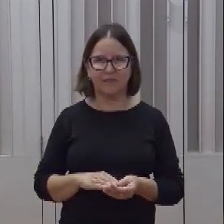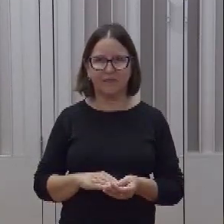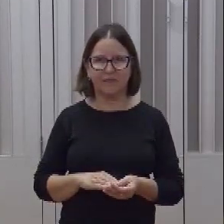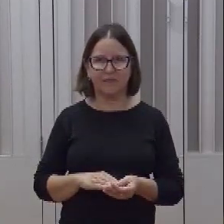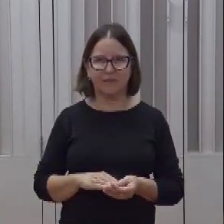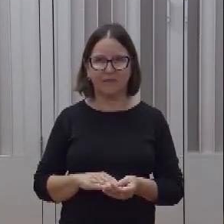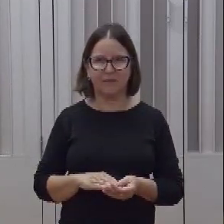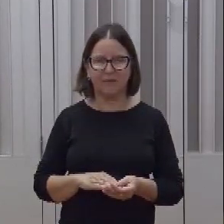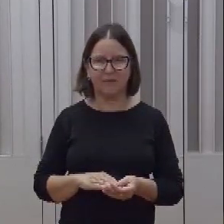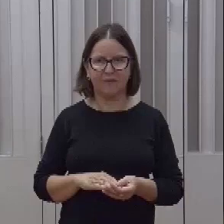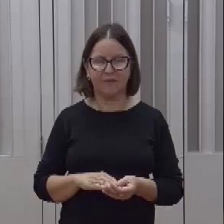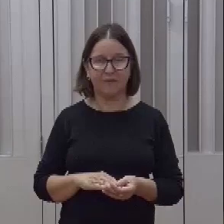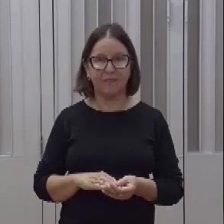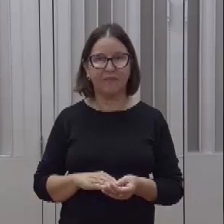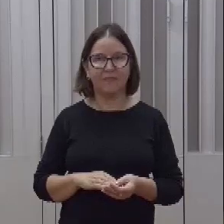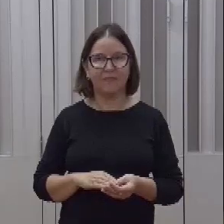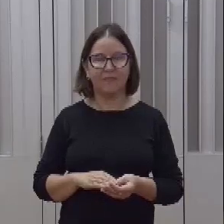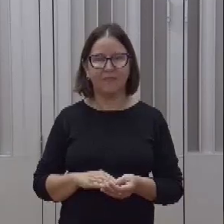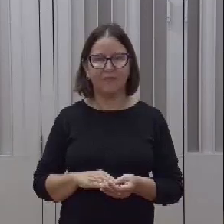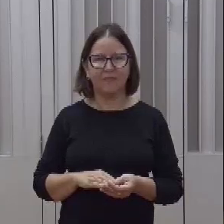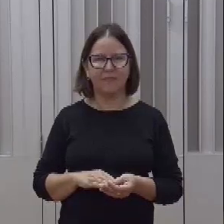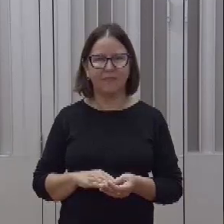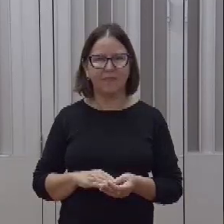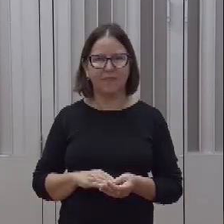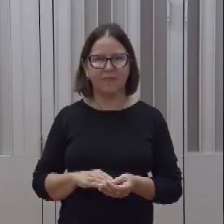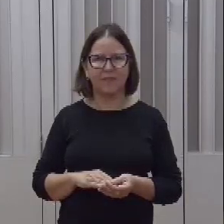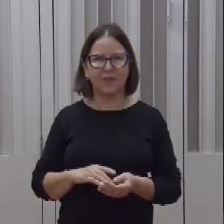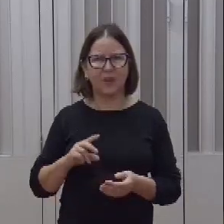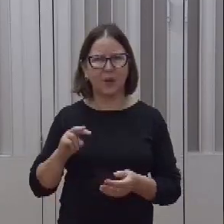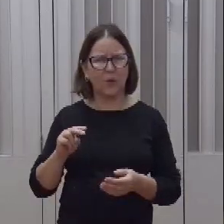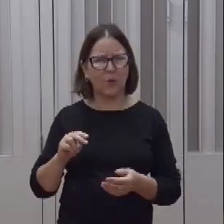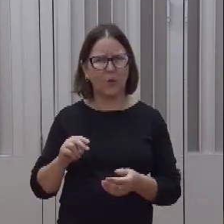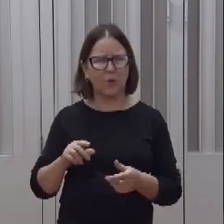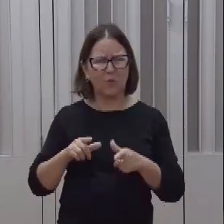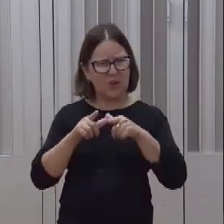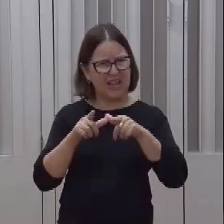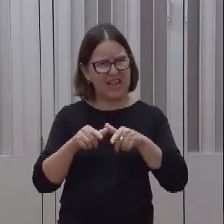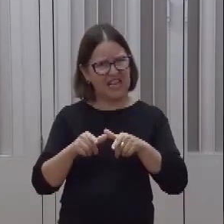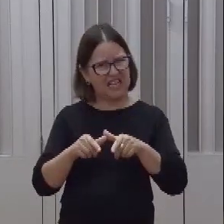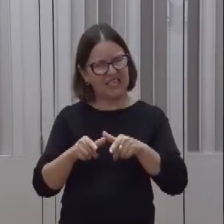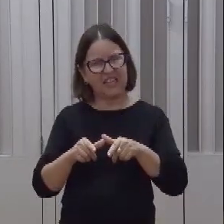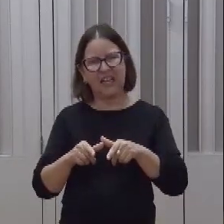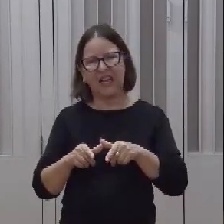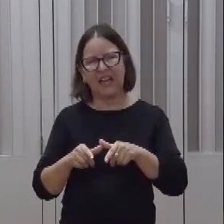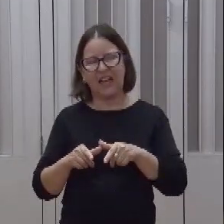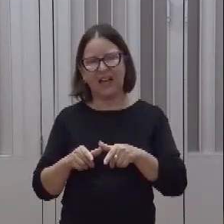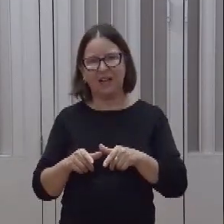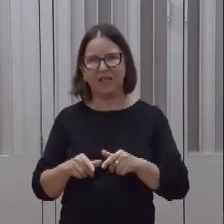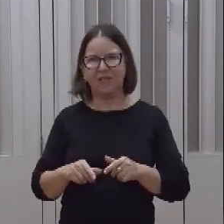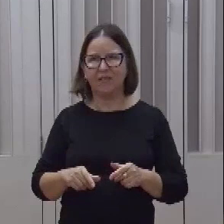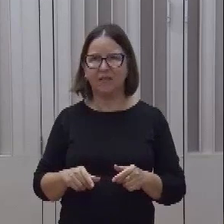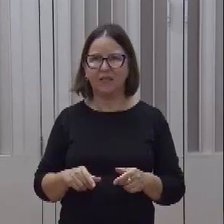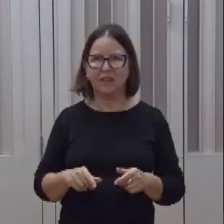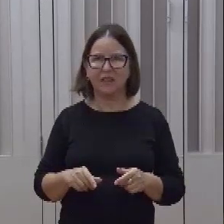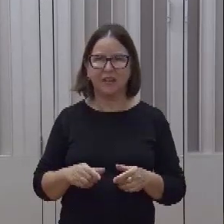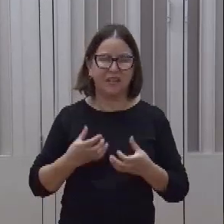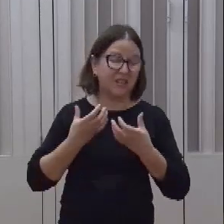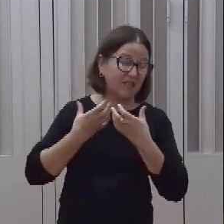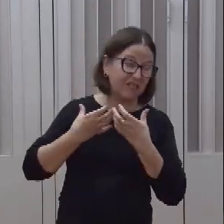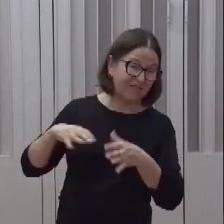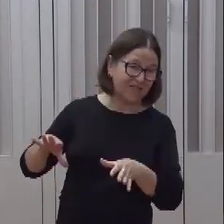né? Tanto o caso de Israel quanto pode ser explicado assim, não permaneceu, não